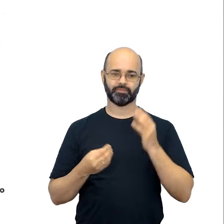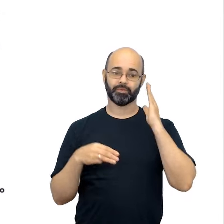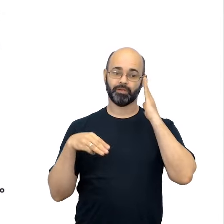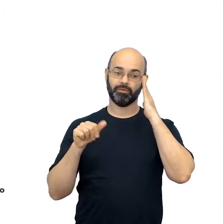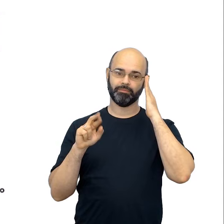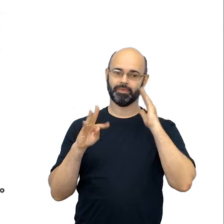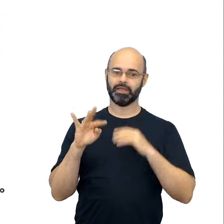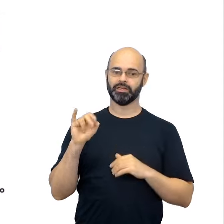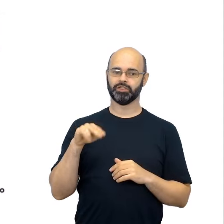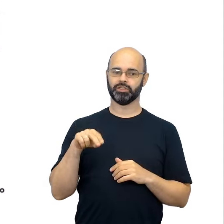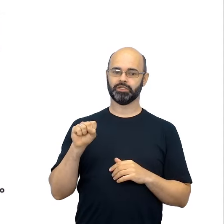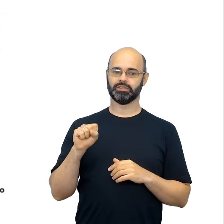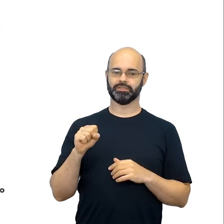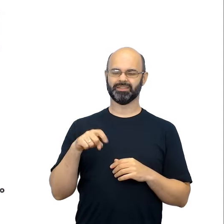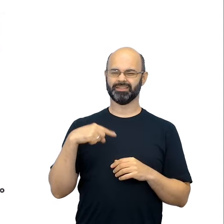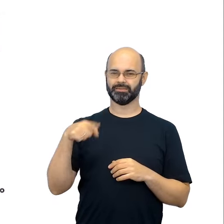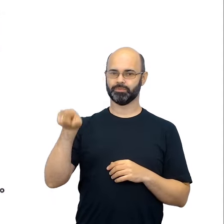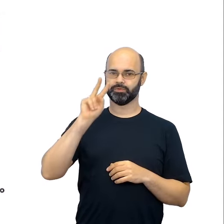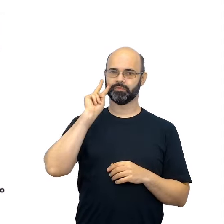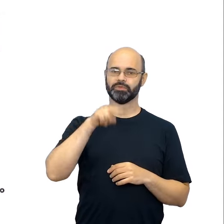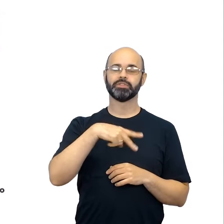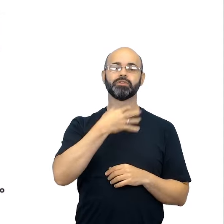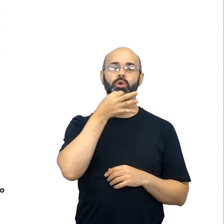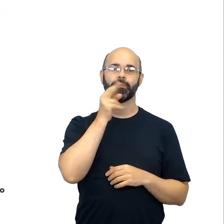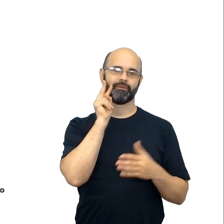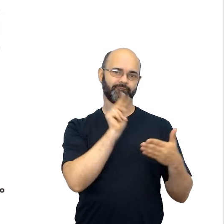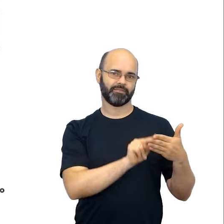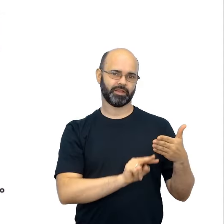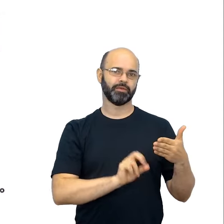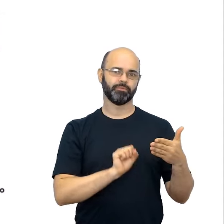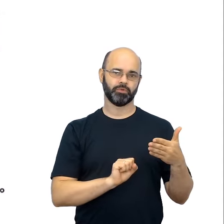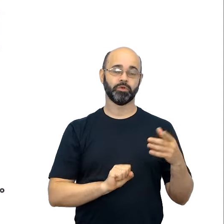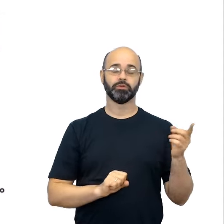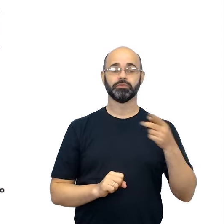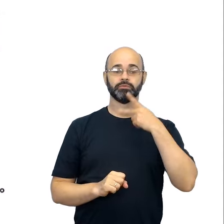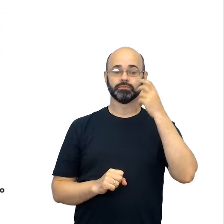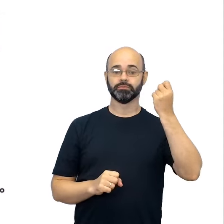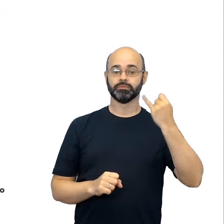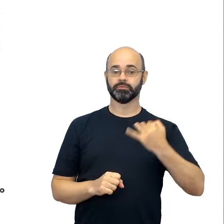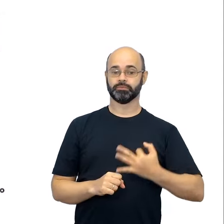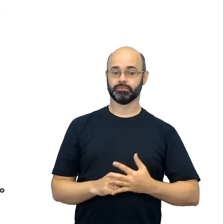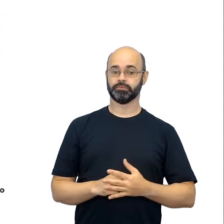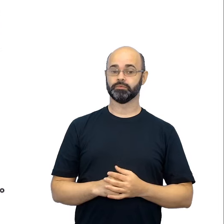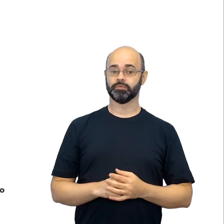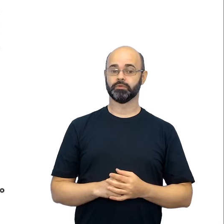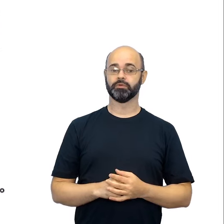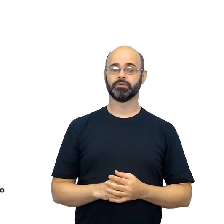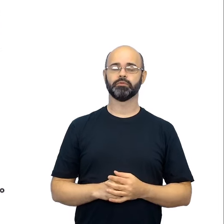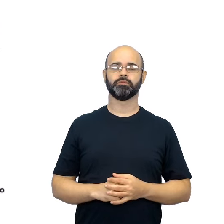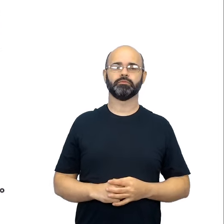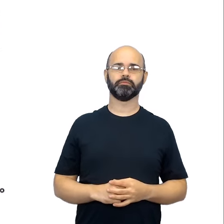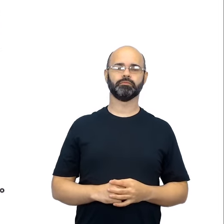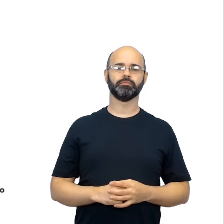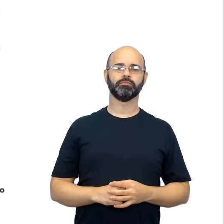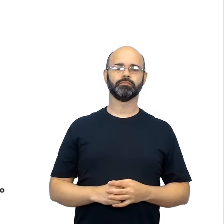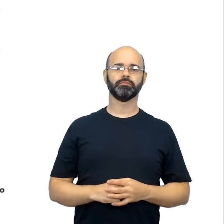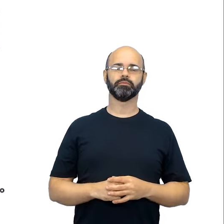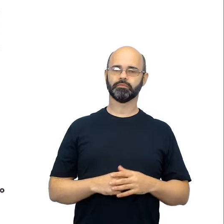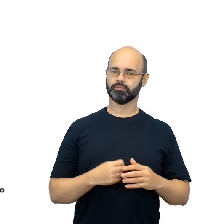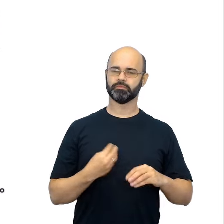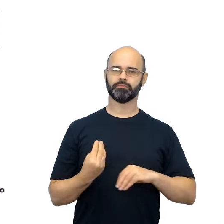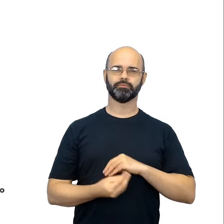nos comentários, vocês podem ver depois também, ela diz que o trabalho nessa perspectiva da interdisciplinaridade integra